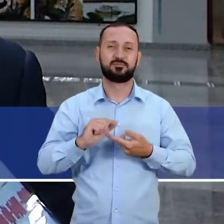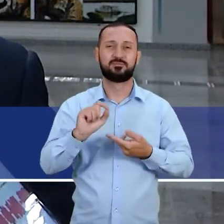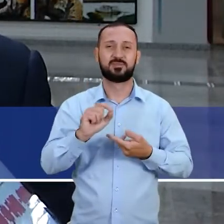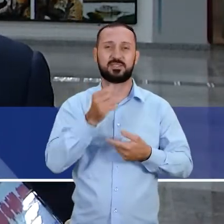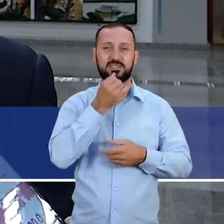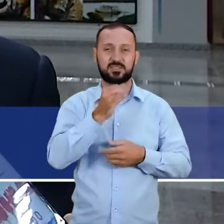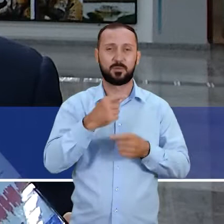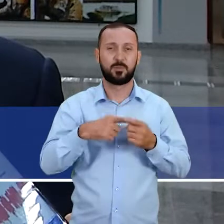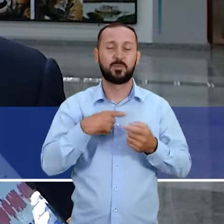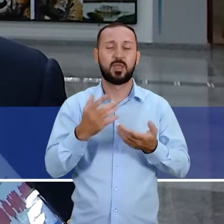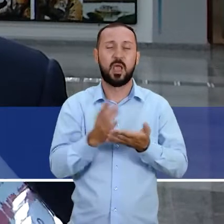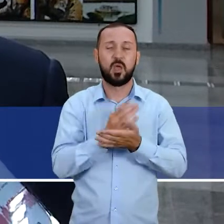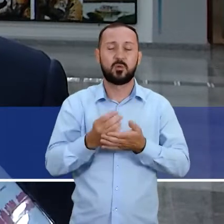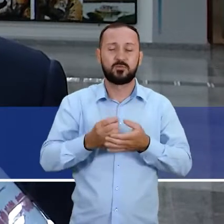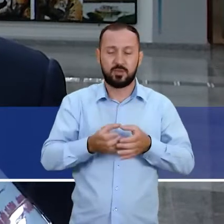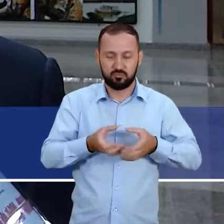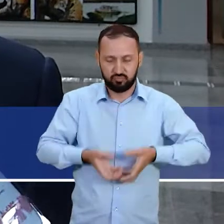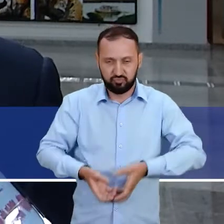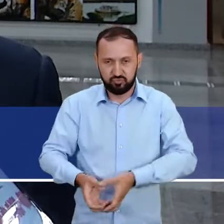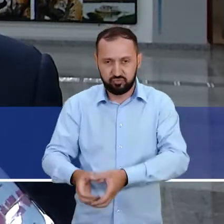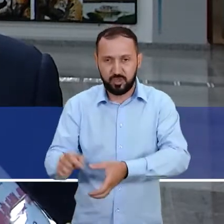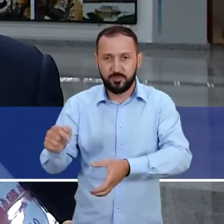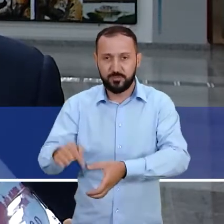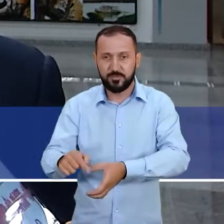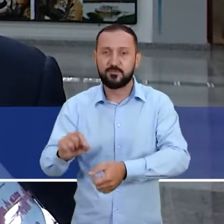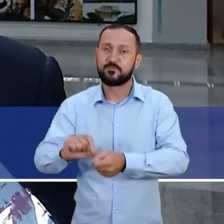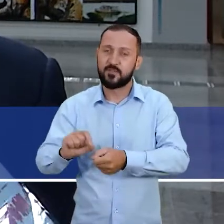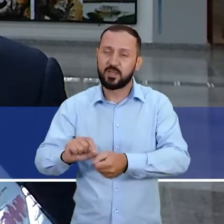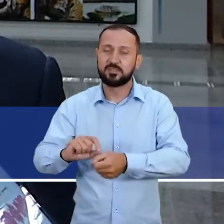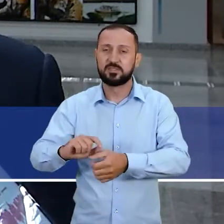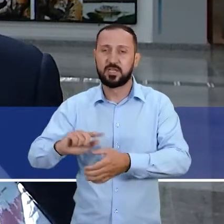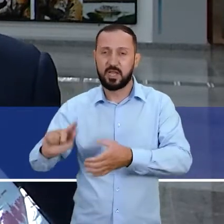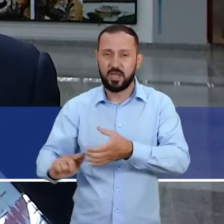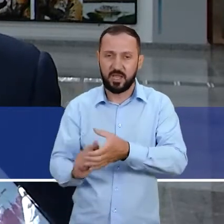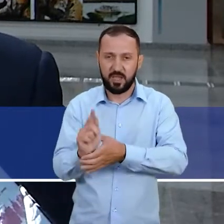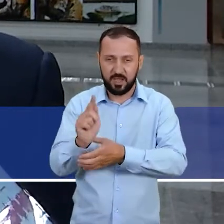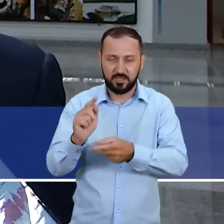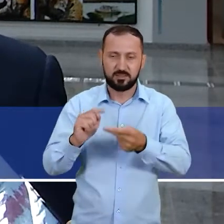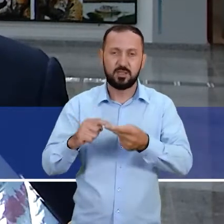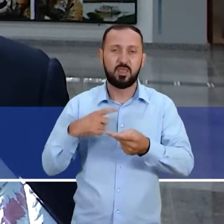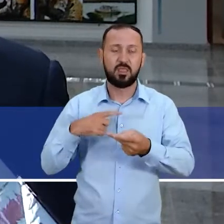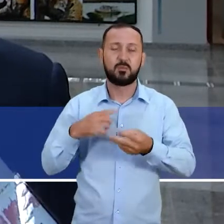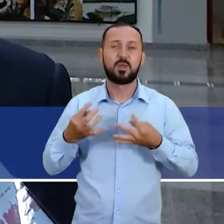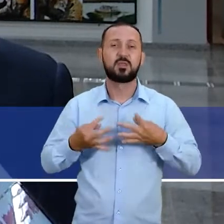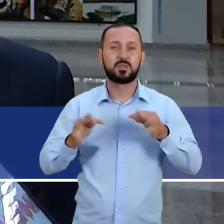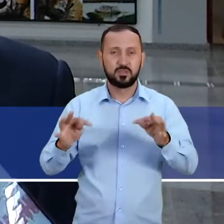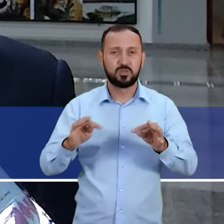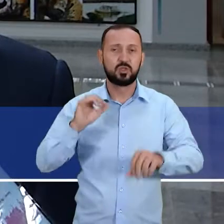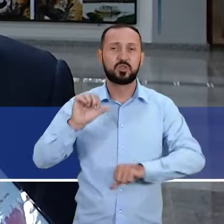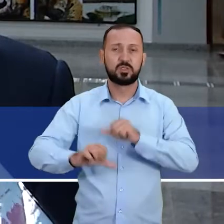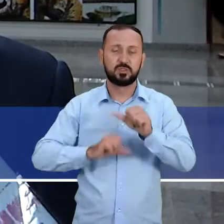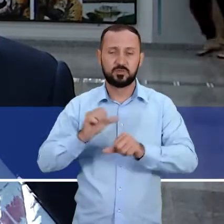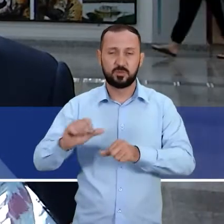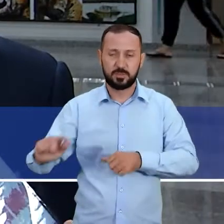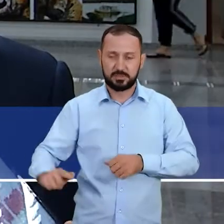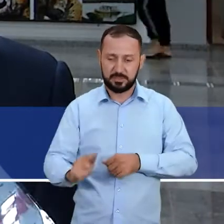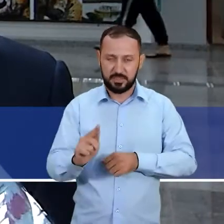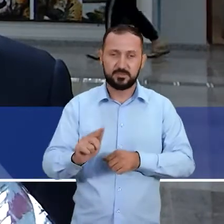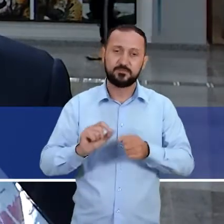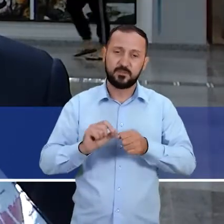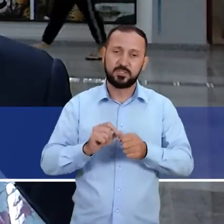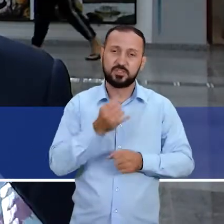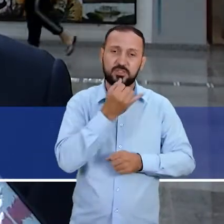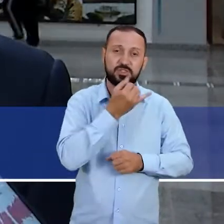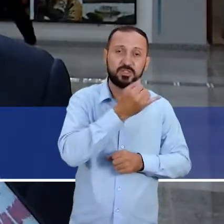energia, porque os seus dejetos acabam virando gás e toda uma tecnologia que transforma